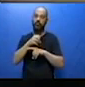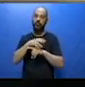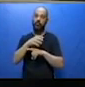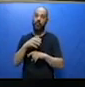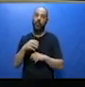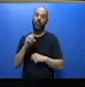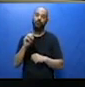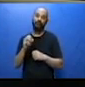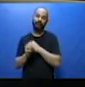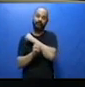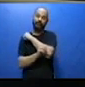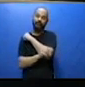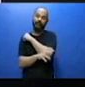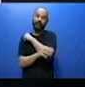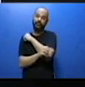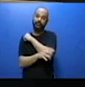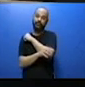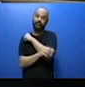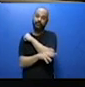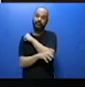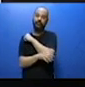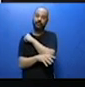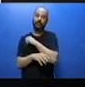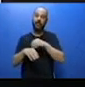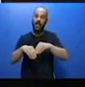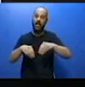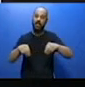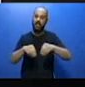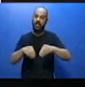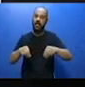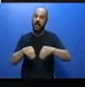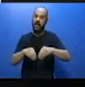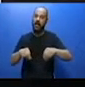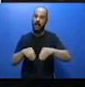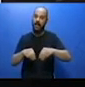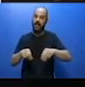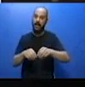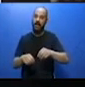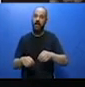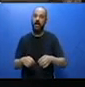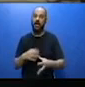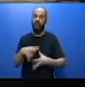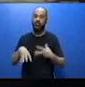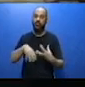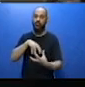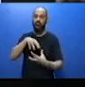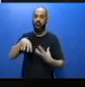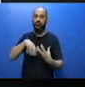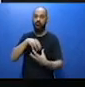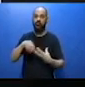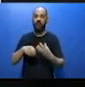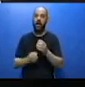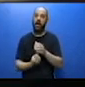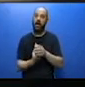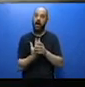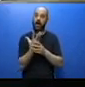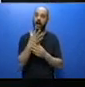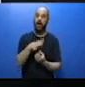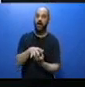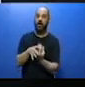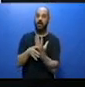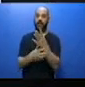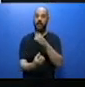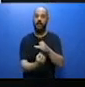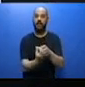cocô da minhoca aduba a terra, sendo ótimo para o desenvolvimento das hortaliças. Portanto,